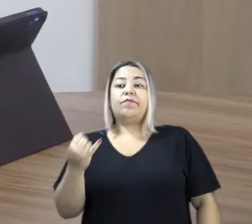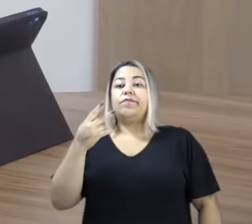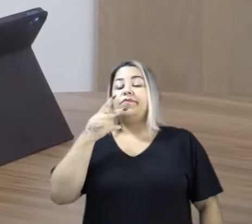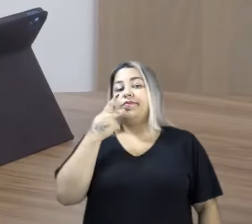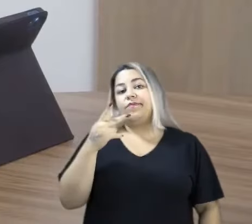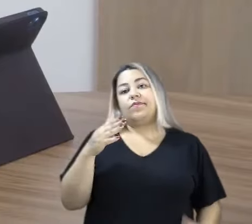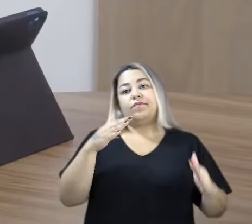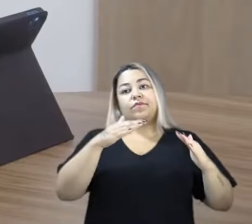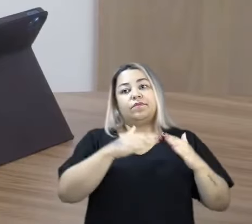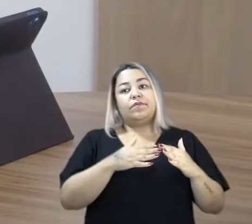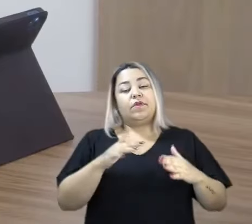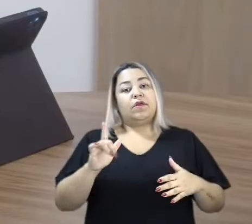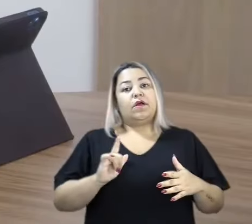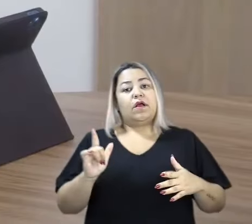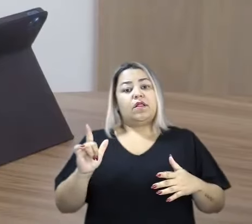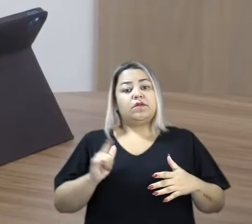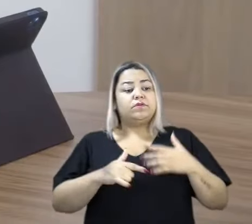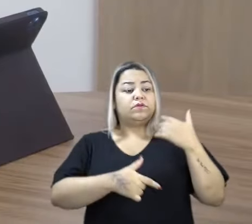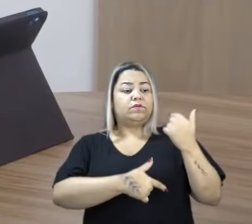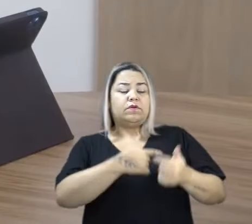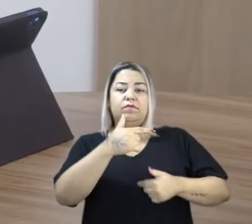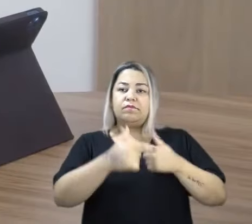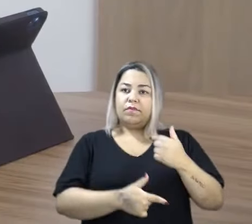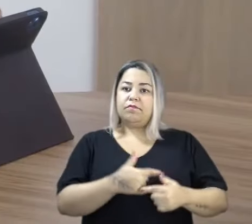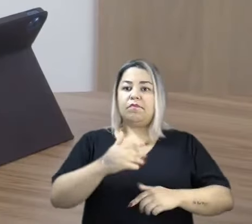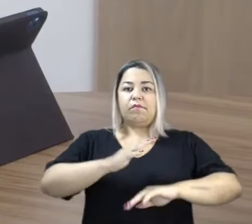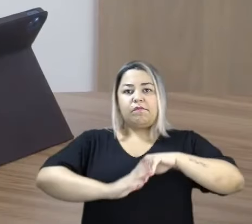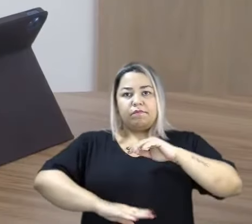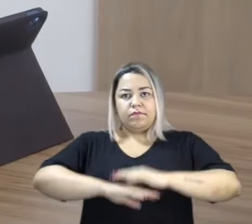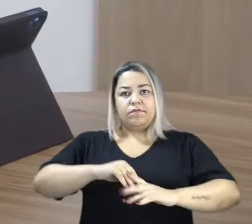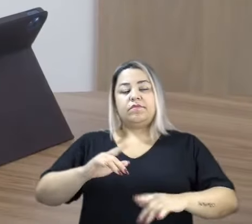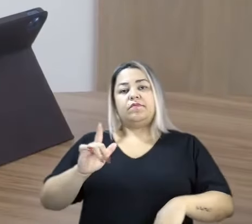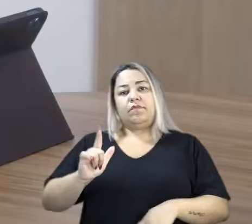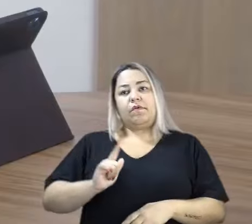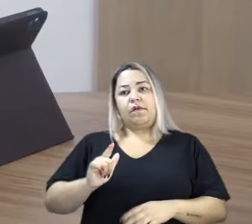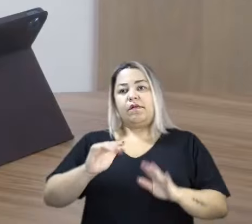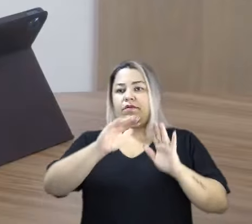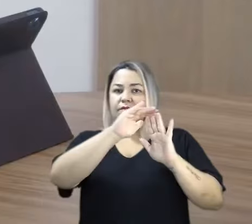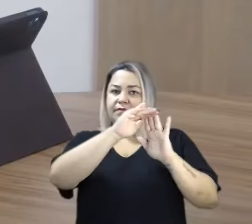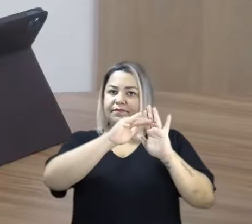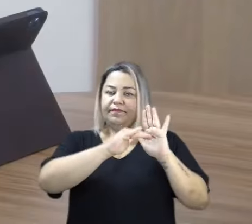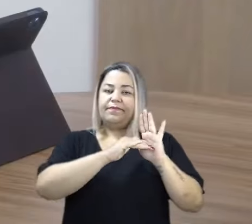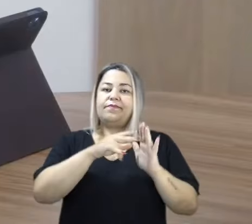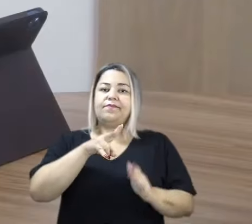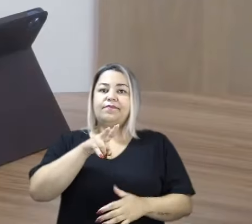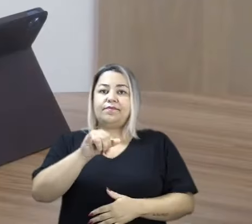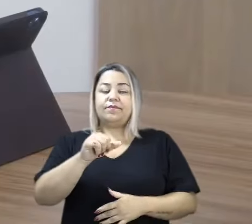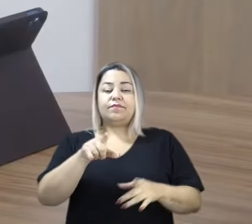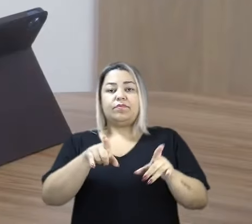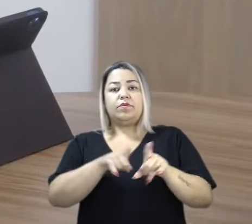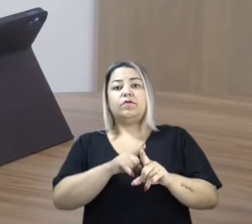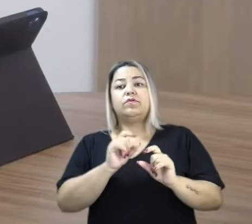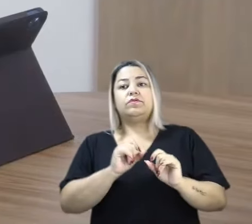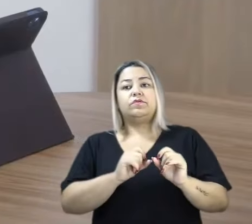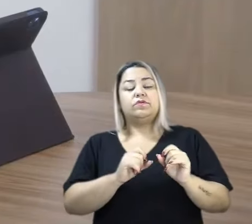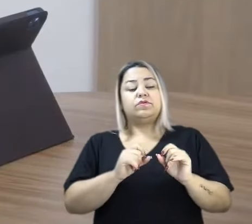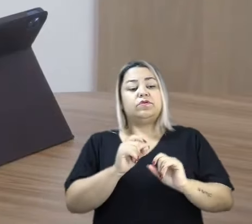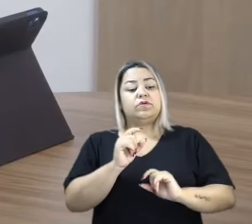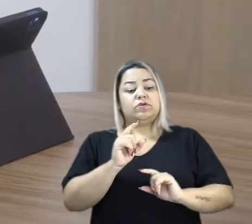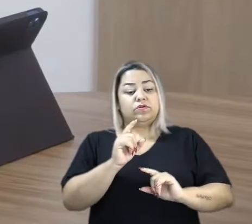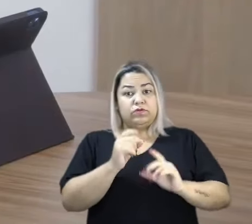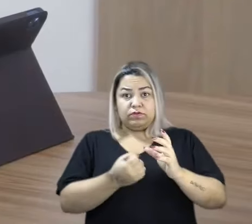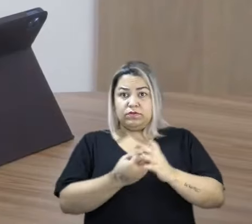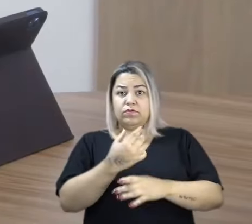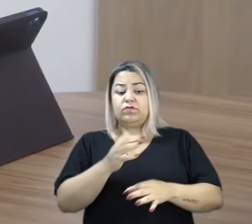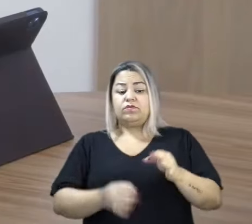ela tem uma linha de atuação, certo, né? Ela tem uns tópicos, quando você vai para o processo de adesão dela, ela tem